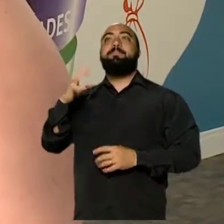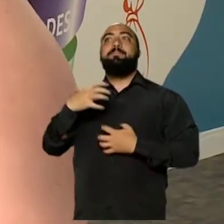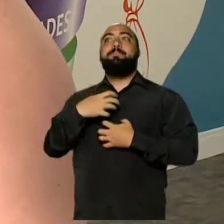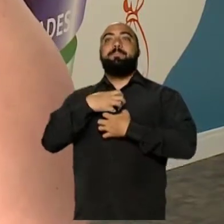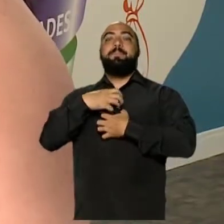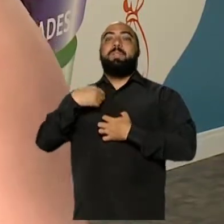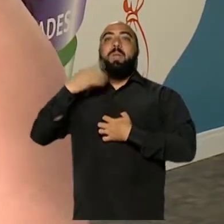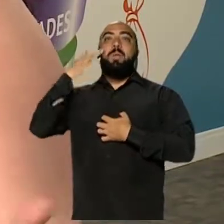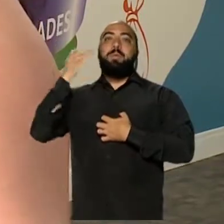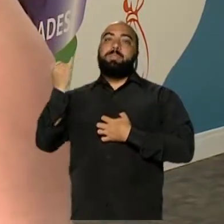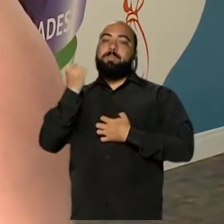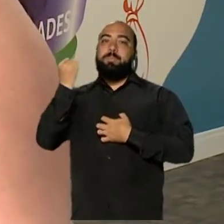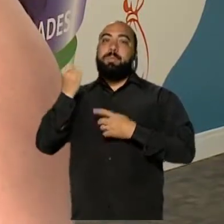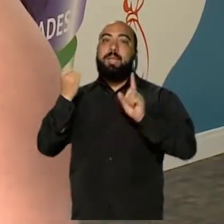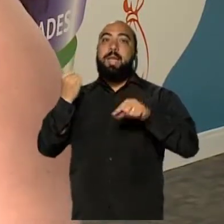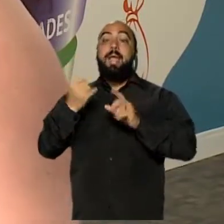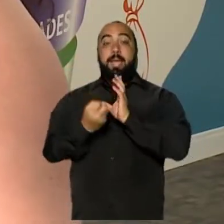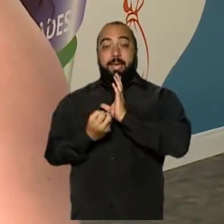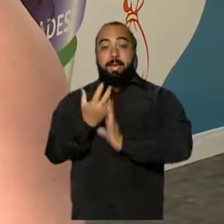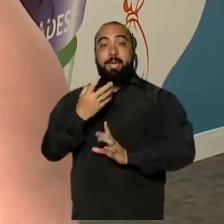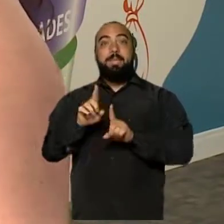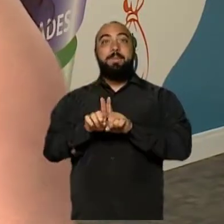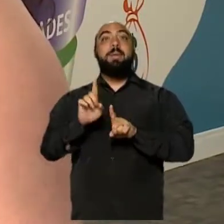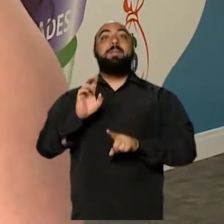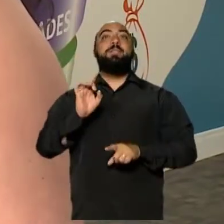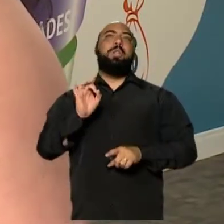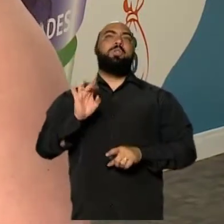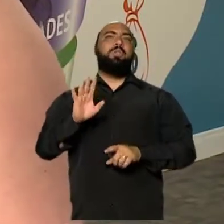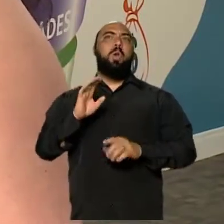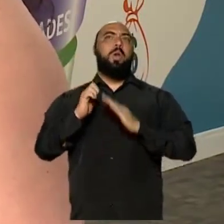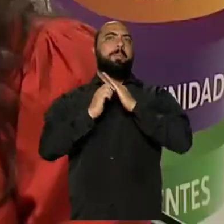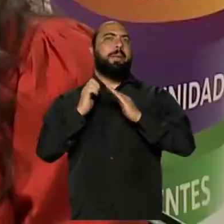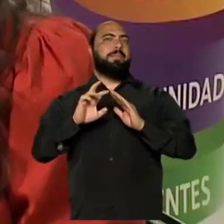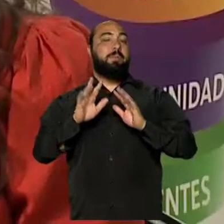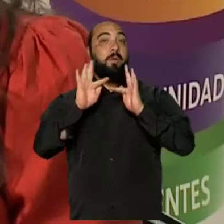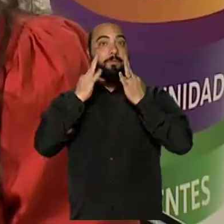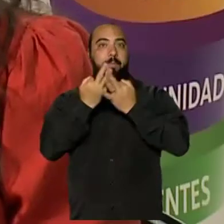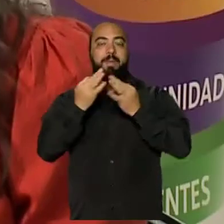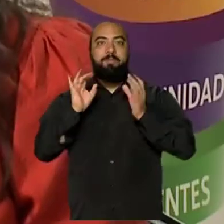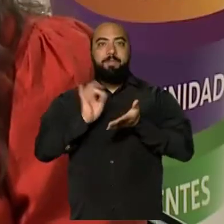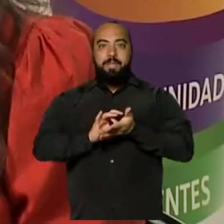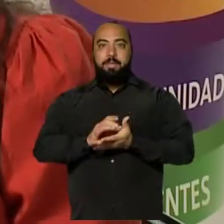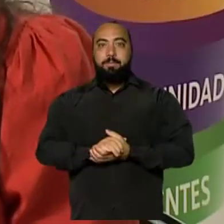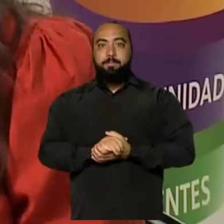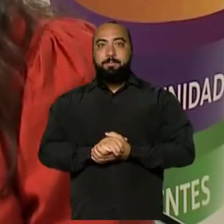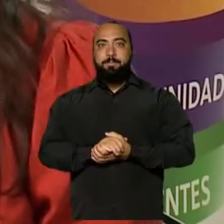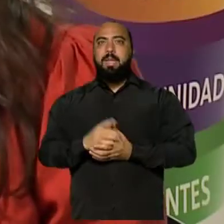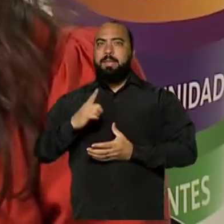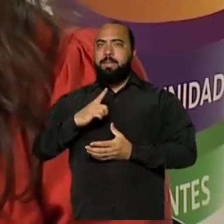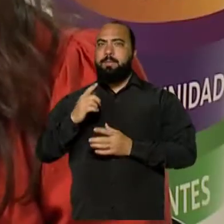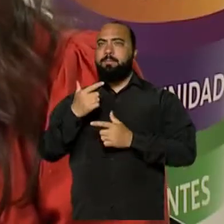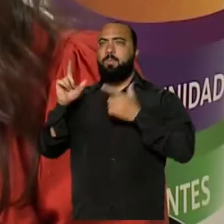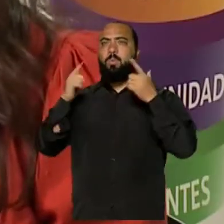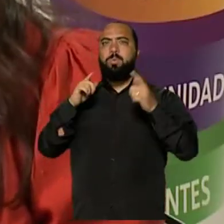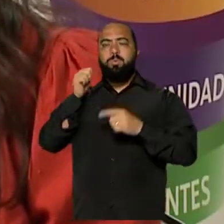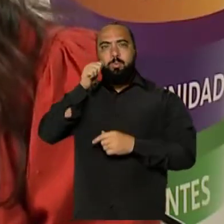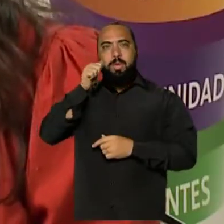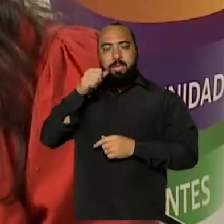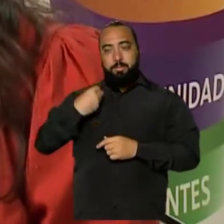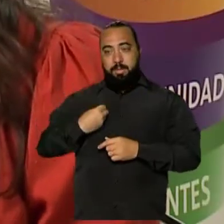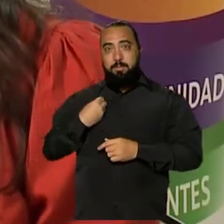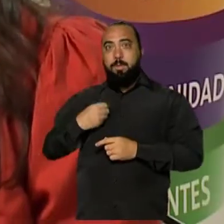eu acho legal, eu acho que cria uma, quase, nem só uma empresa, mas quase uma família entre nós. A gente participou do Mulheres Inovadoras no ano